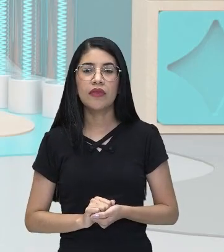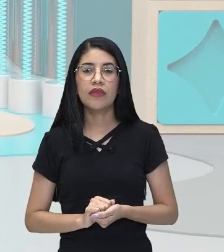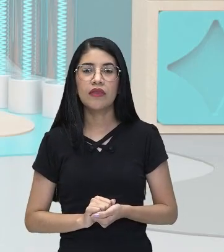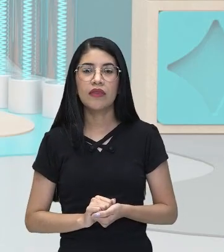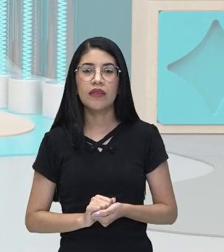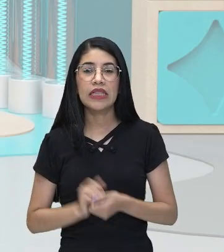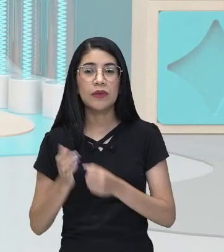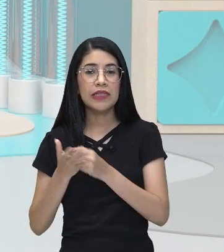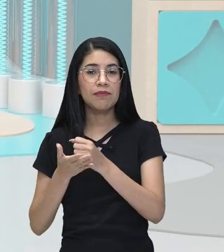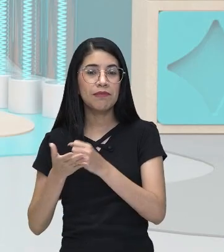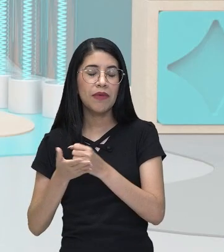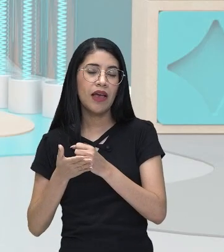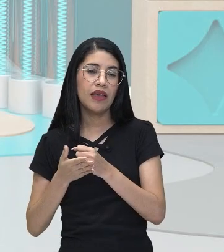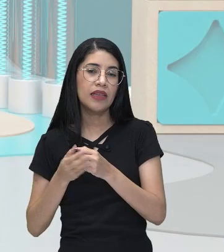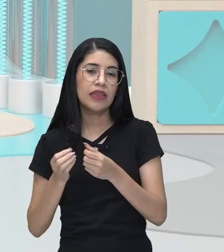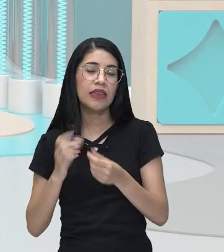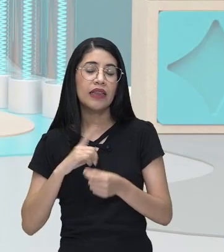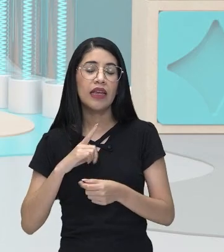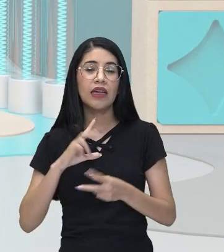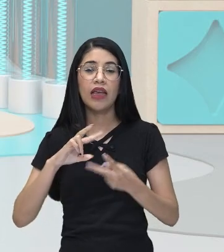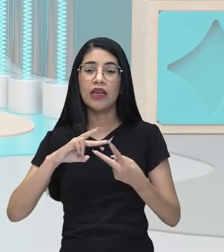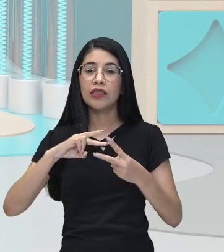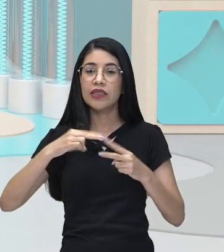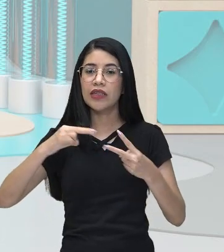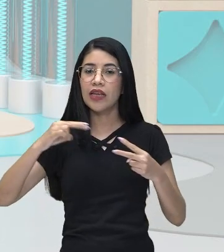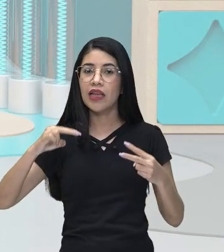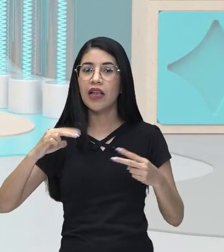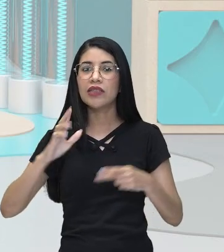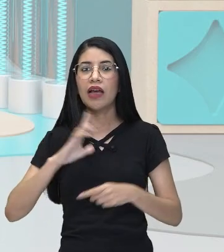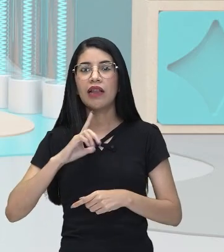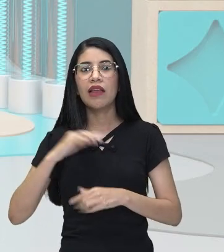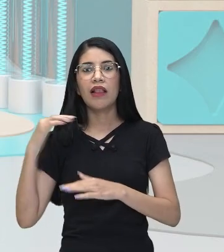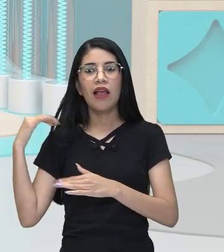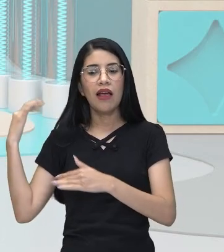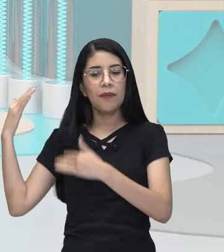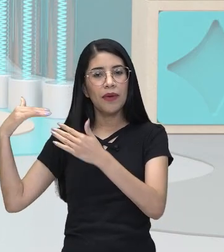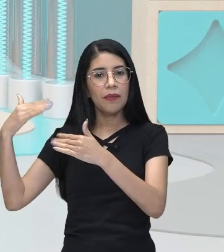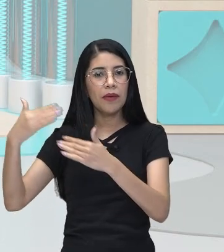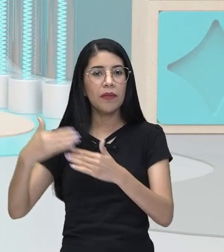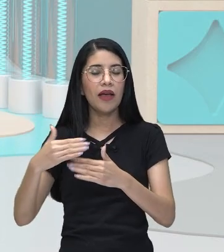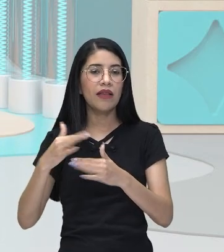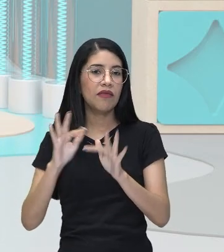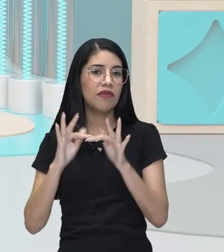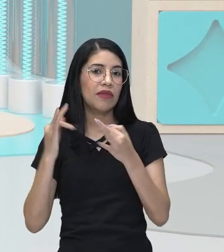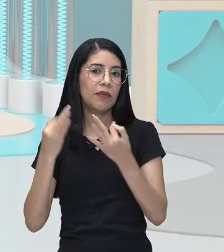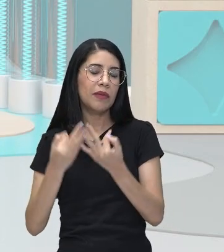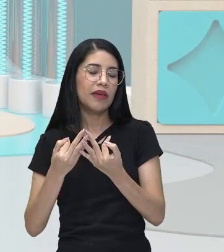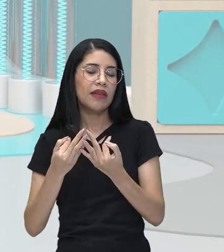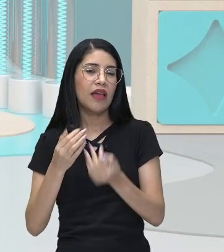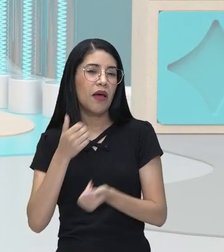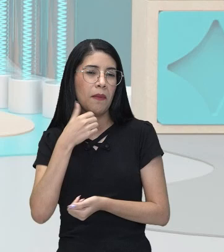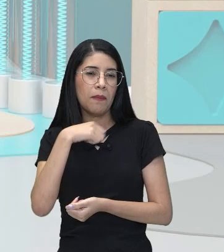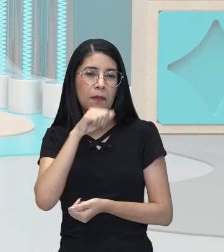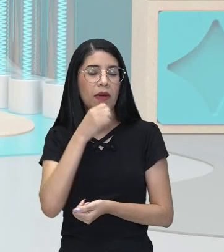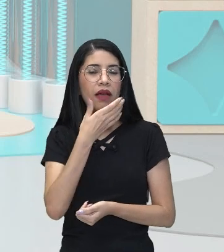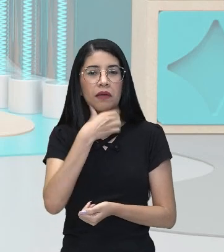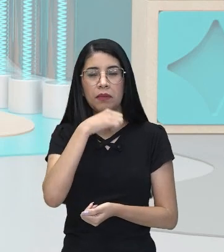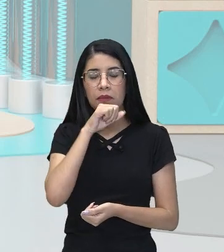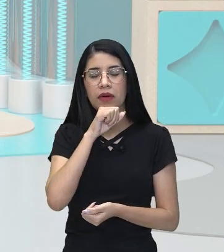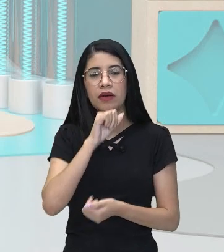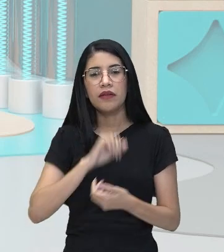primárias, né? Vem de origem genética, você já puxou isso aí de alguém, né? Dos seus pais e avós, né? Aí nós temos